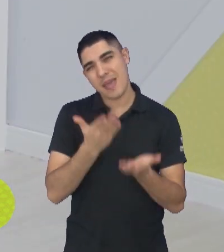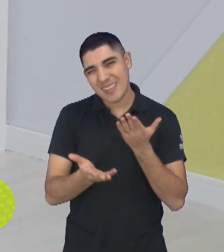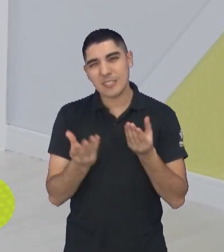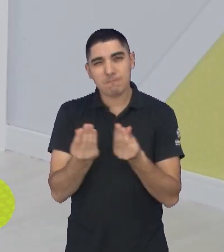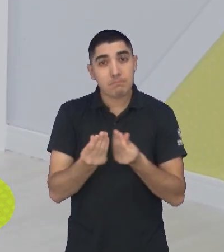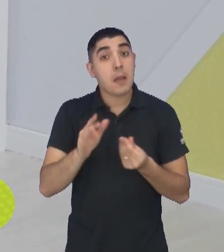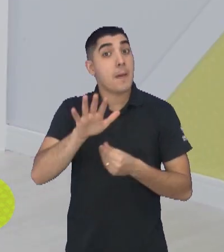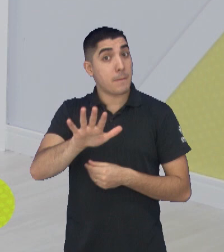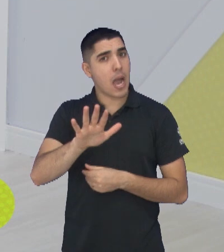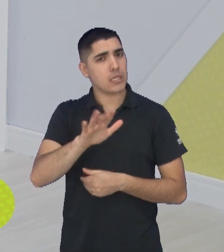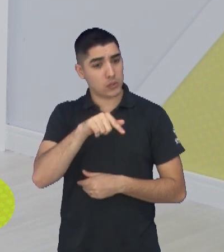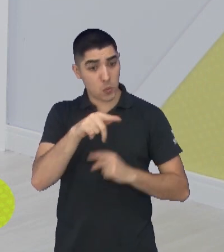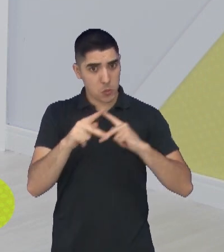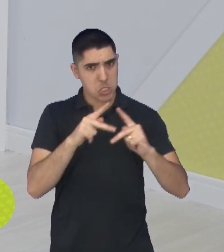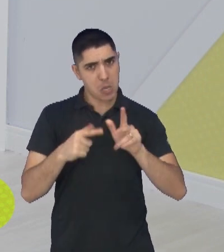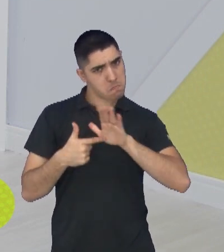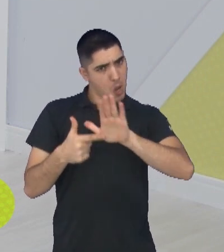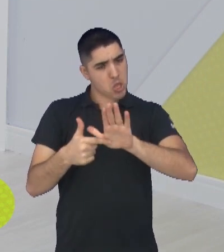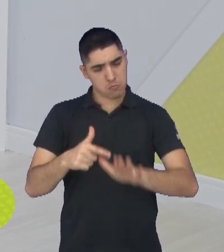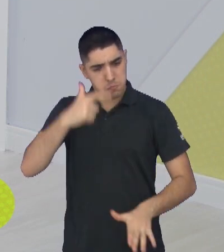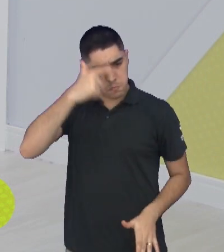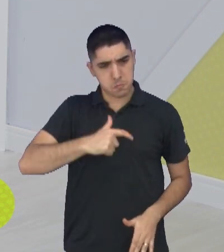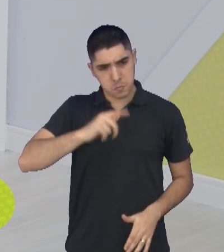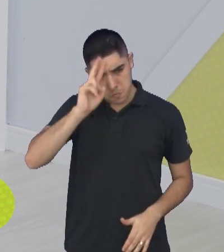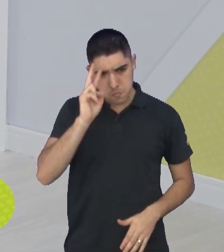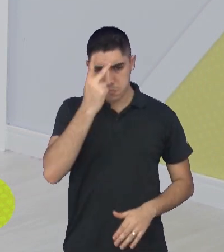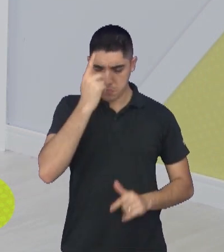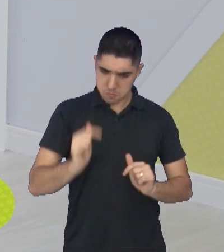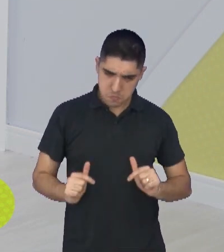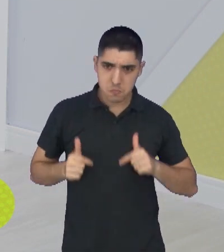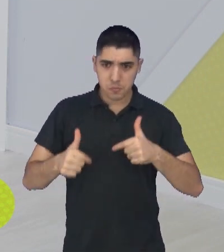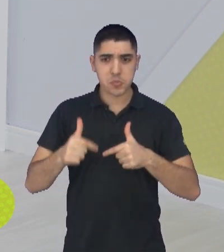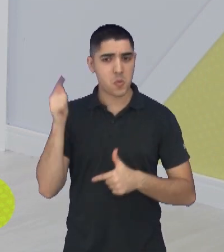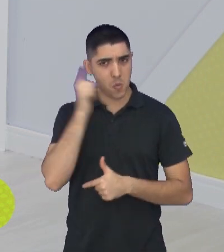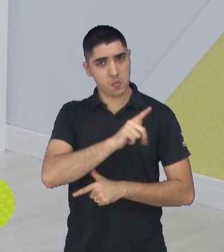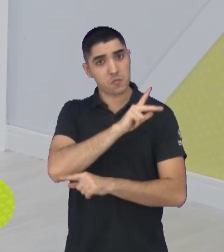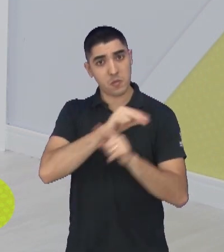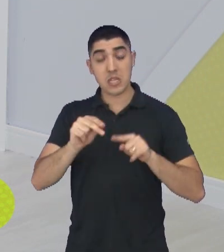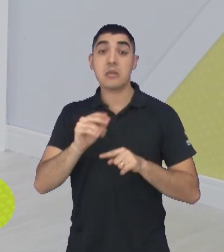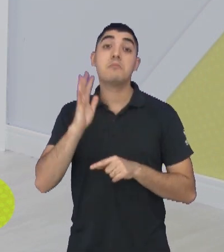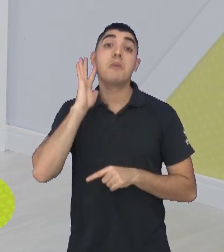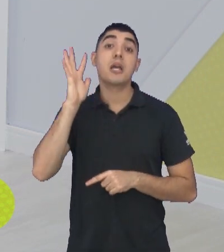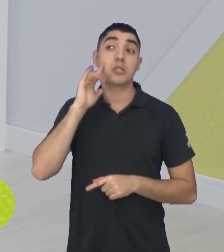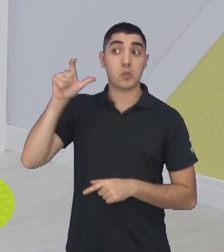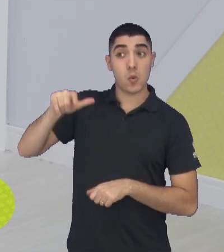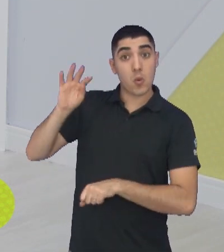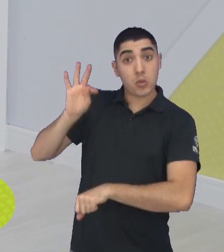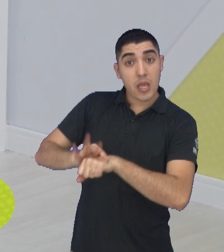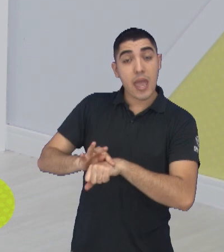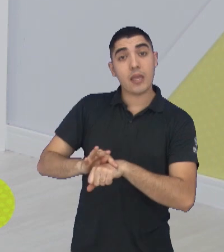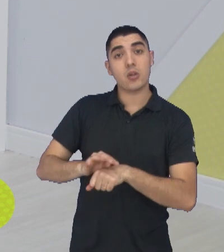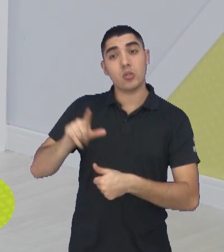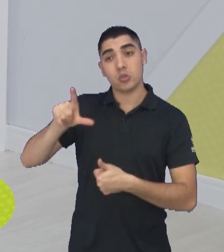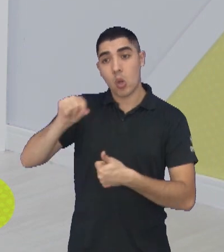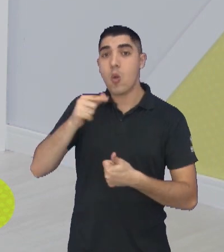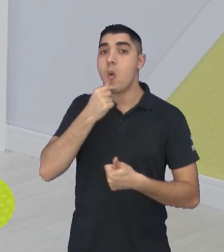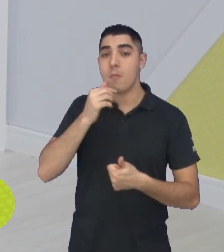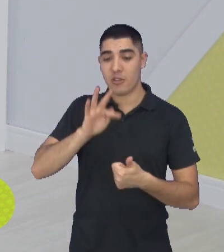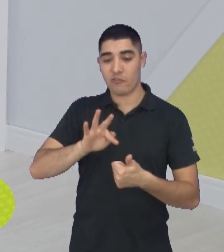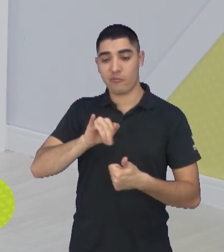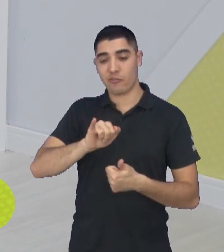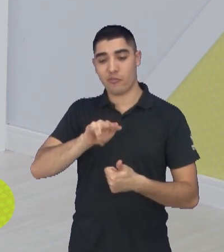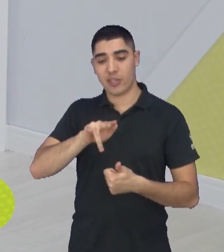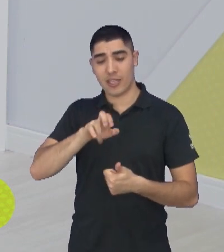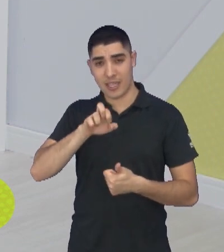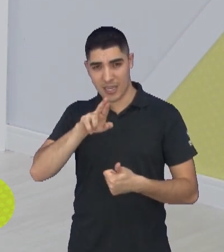que dá para jogar de igual para igual e que dá para vencer aí. Vamos ver se de repente o Figueiredo tem condições de jogar, o próprio Arthur Bernardes. O Leal